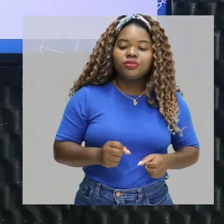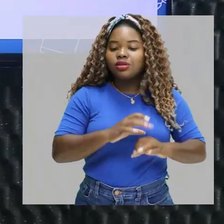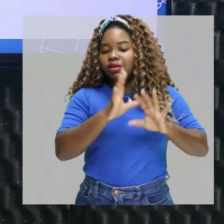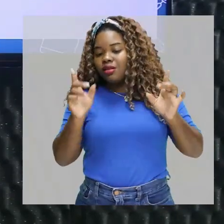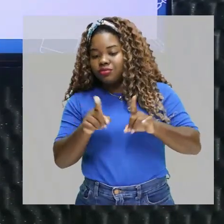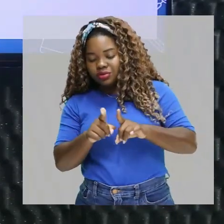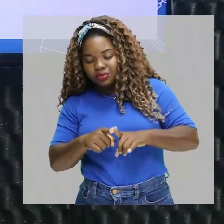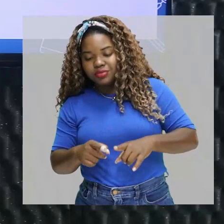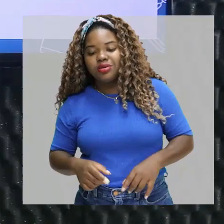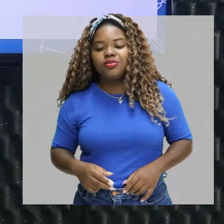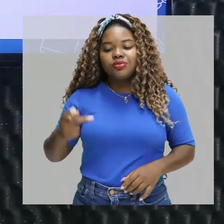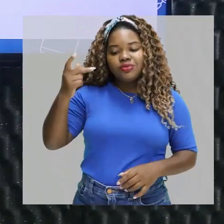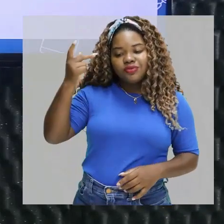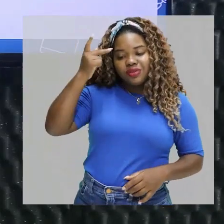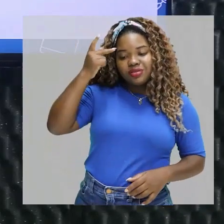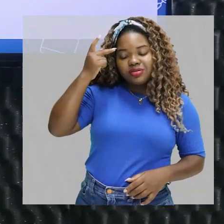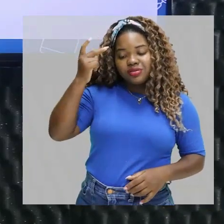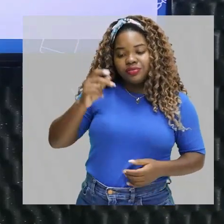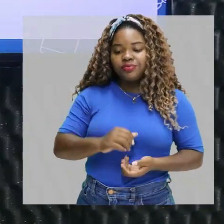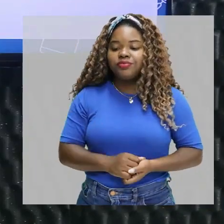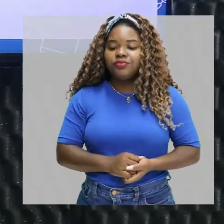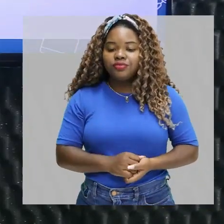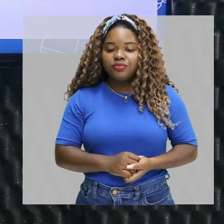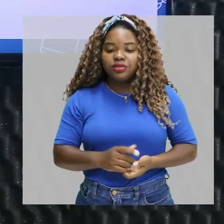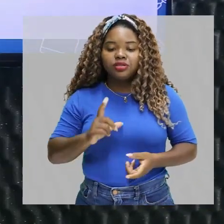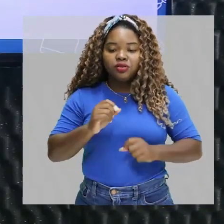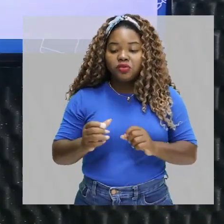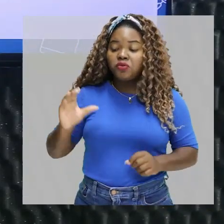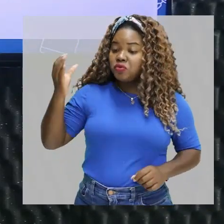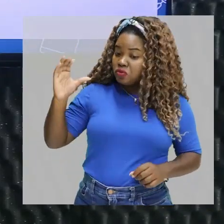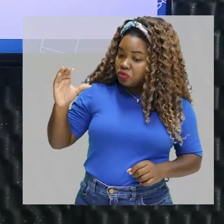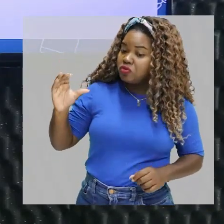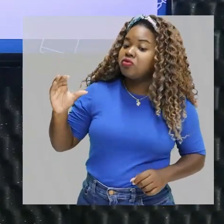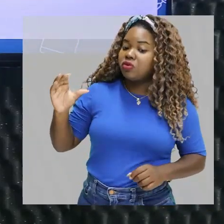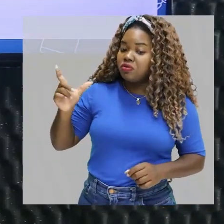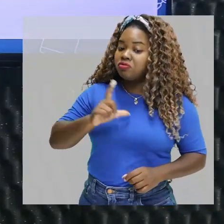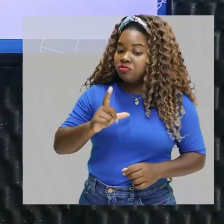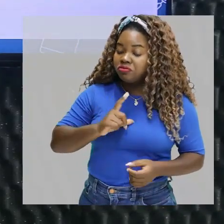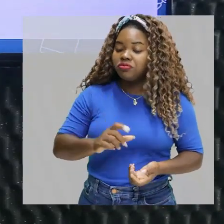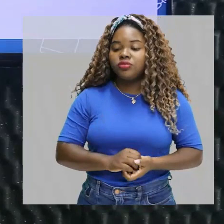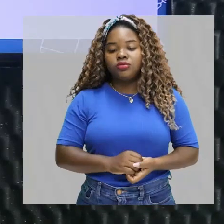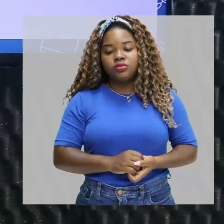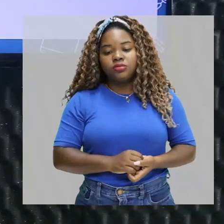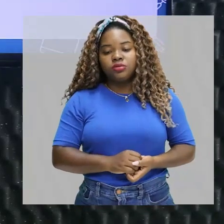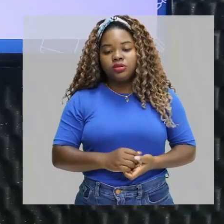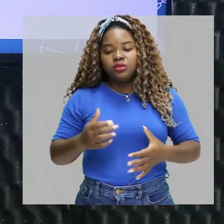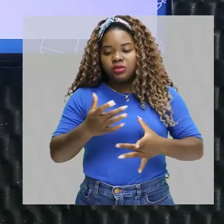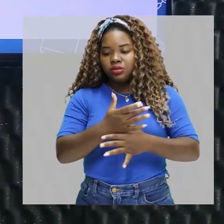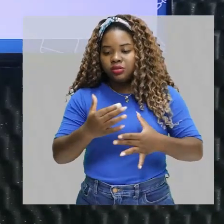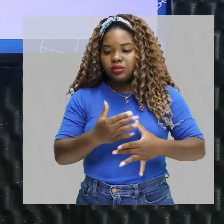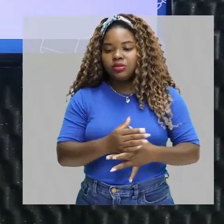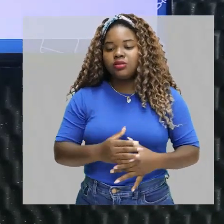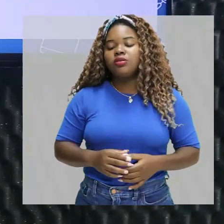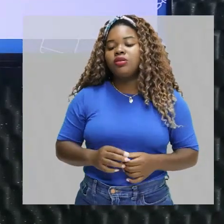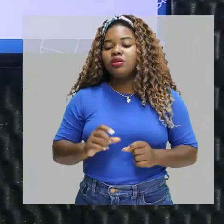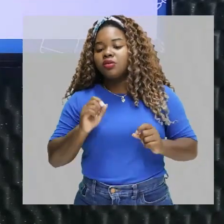claro quando a gente fala também de São Paulo não podemos deixar de citar o valor cultural que essa grande metrópole ela tem é considerada inclusive uma cidade